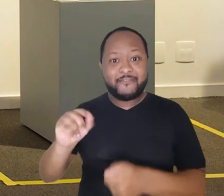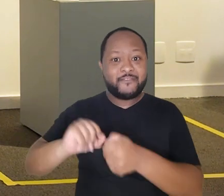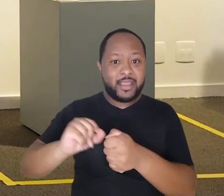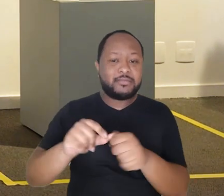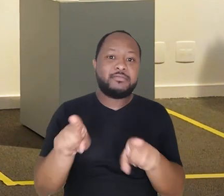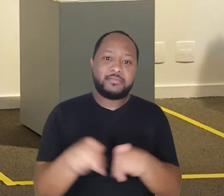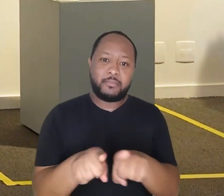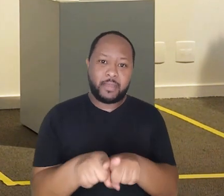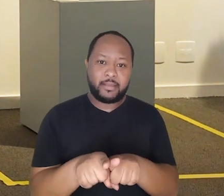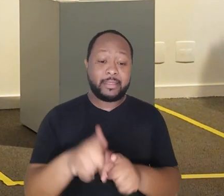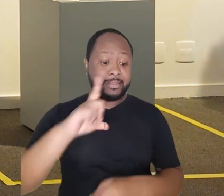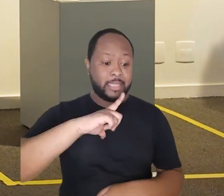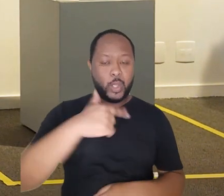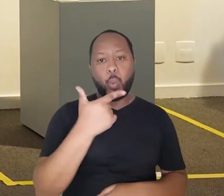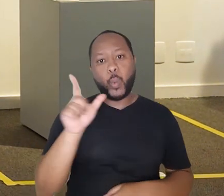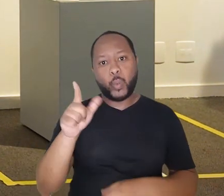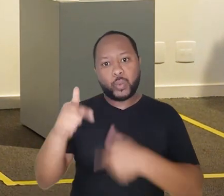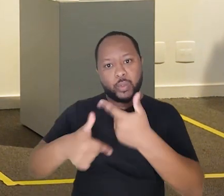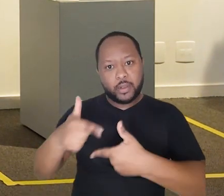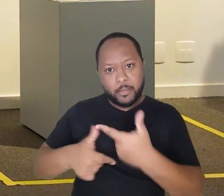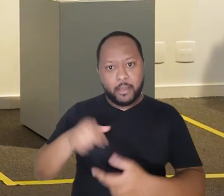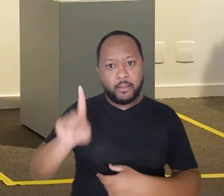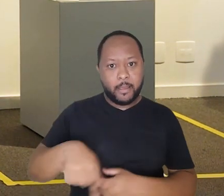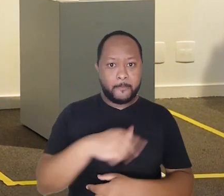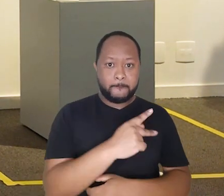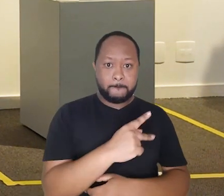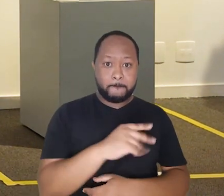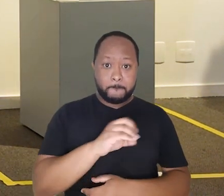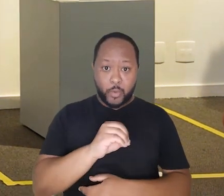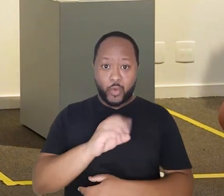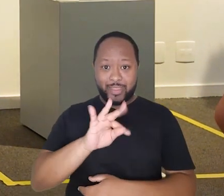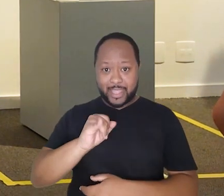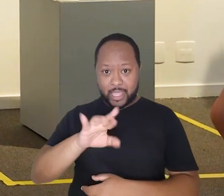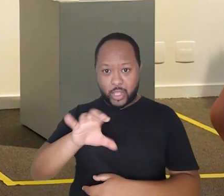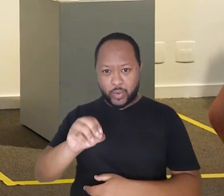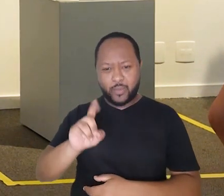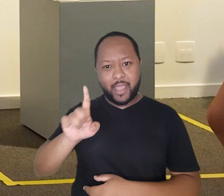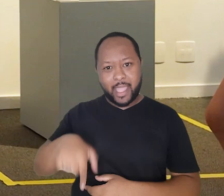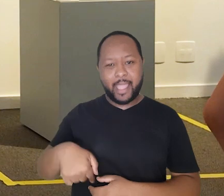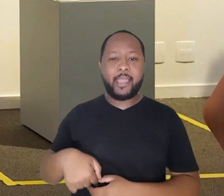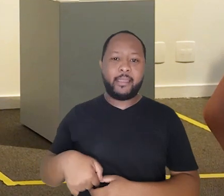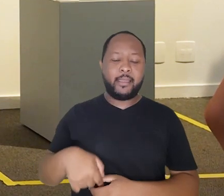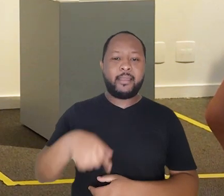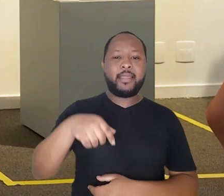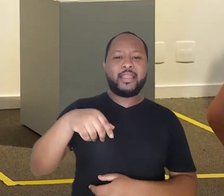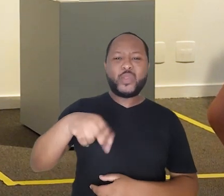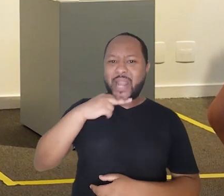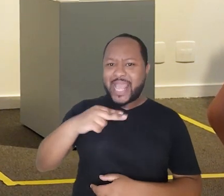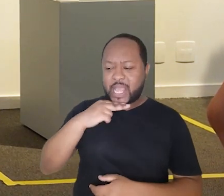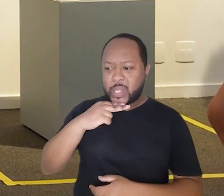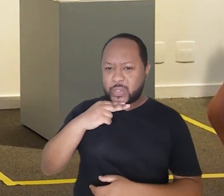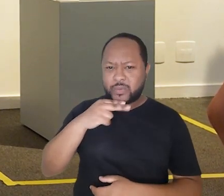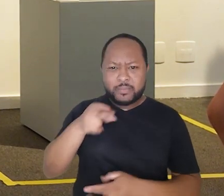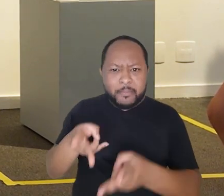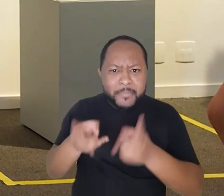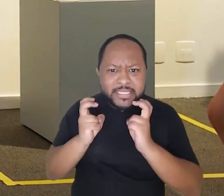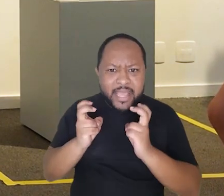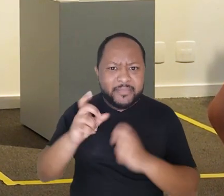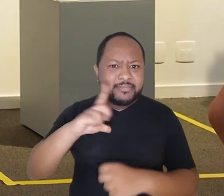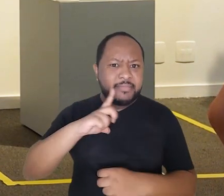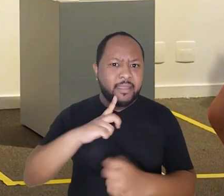trabalho, que é O Poteiro, e aí é do Américo Neto. Aí você percebe que tem uma certa